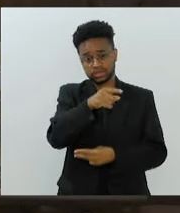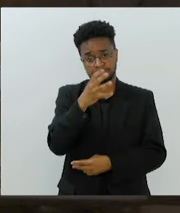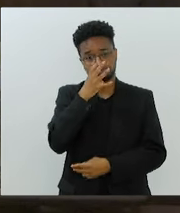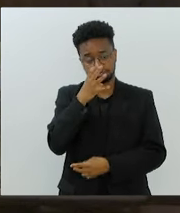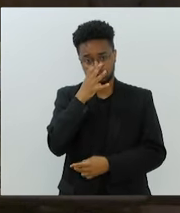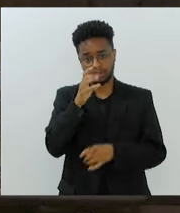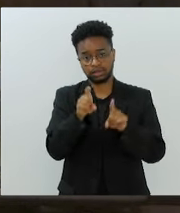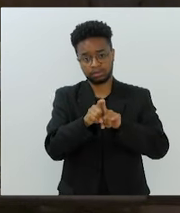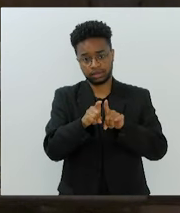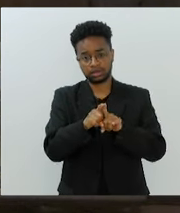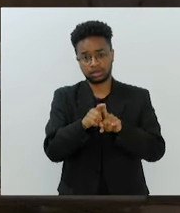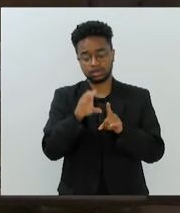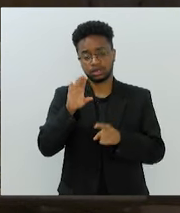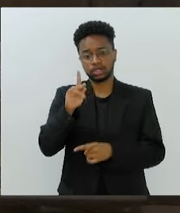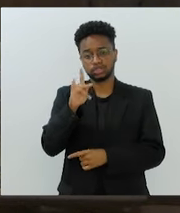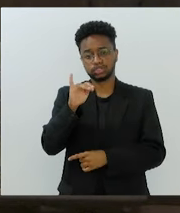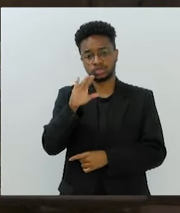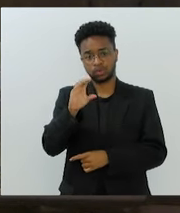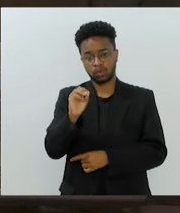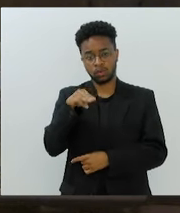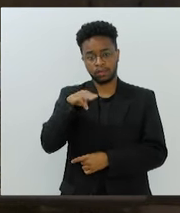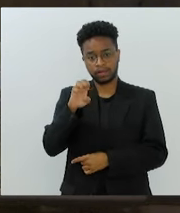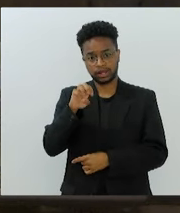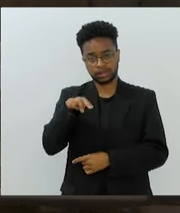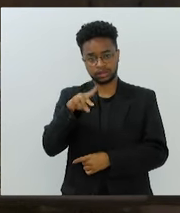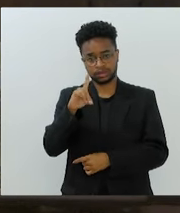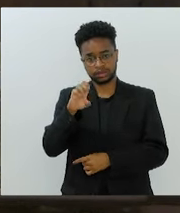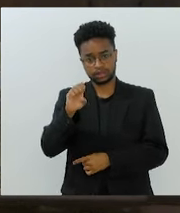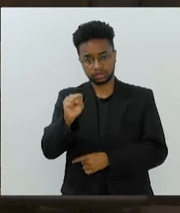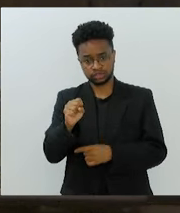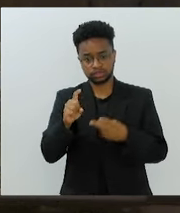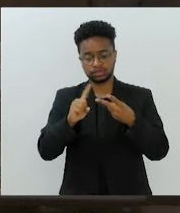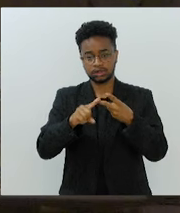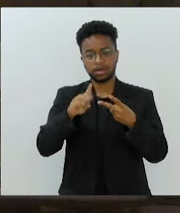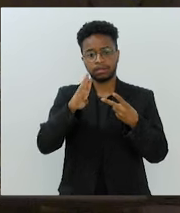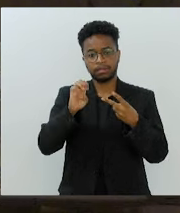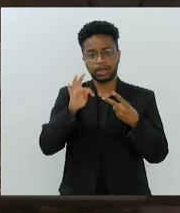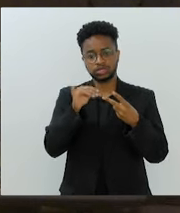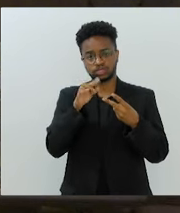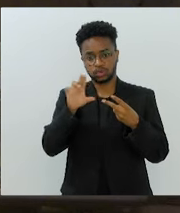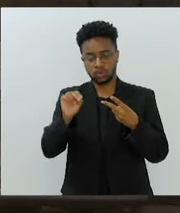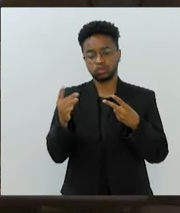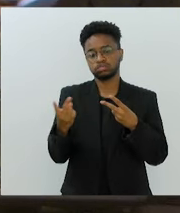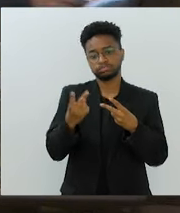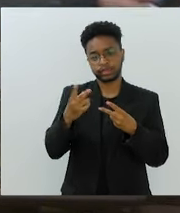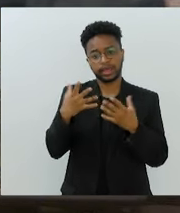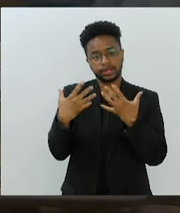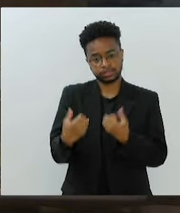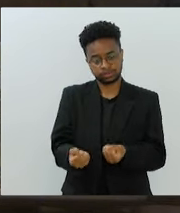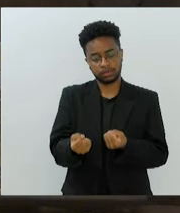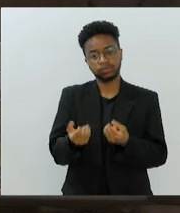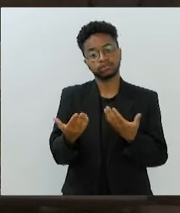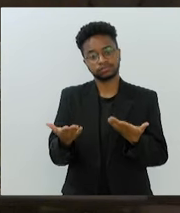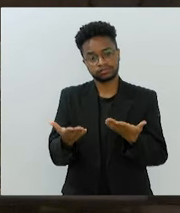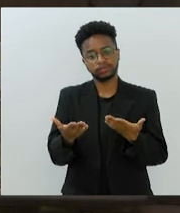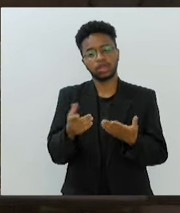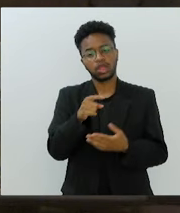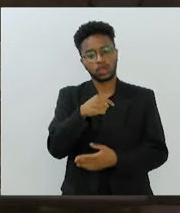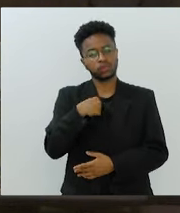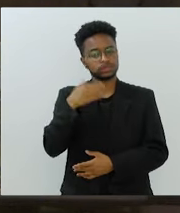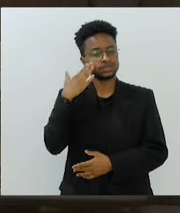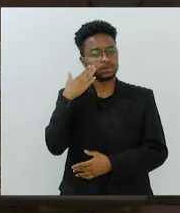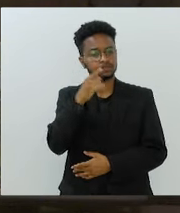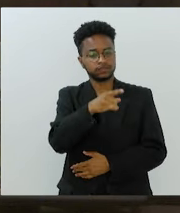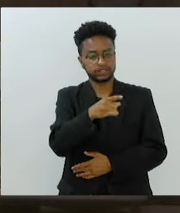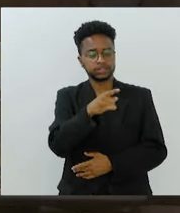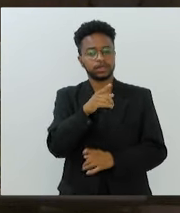muito, Chico Mendes e Betinho. Ambos receberam aqui, são nossos mestres. Eu sei que você os preza, já fez